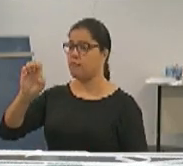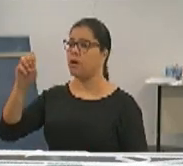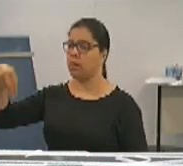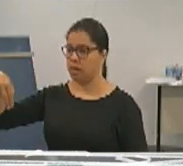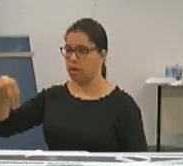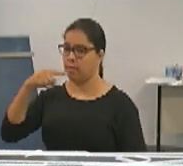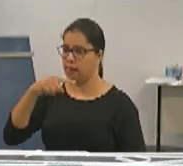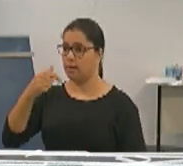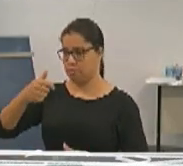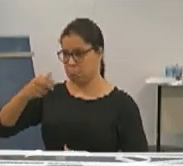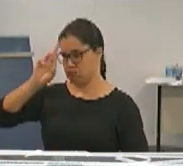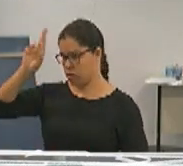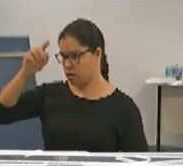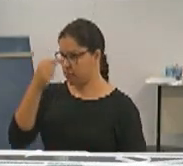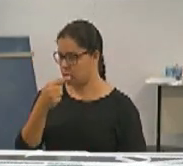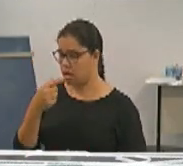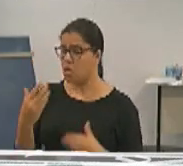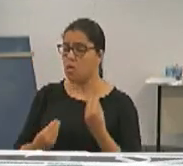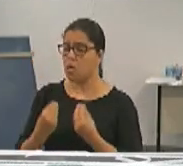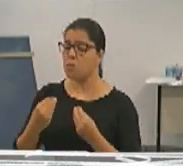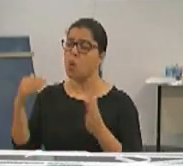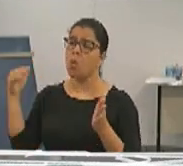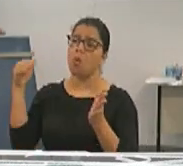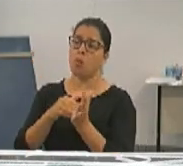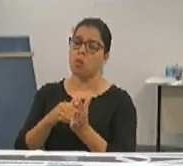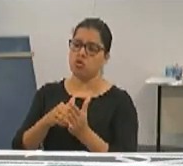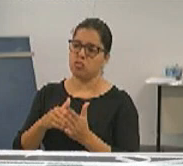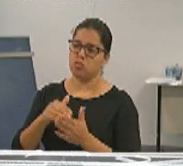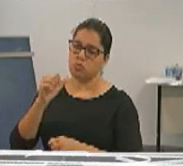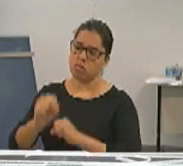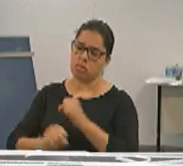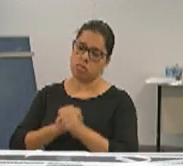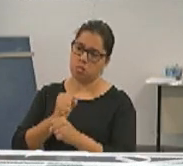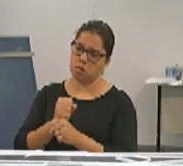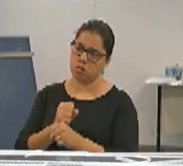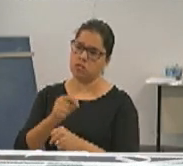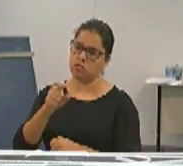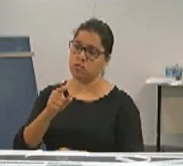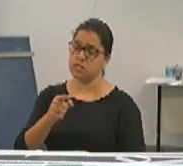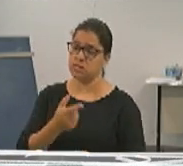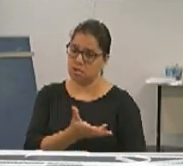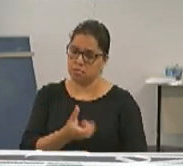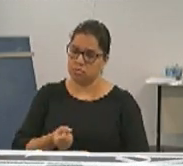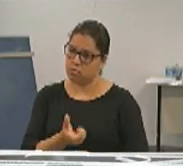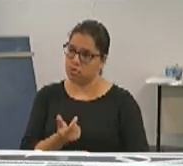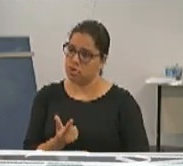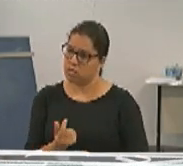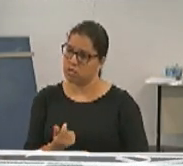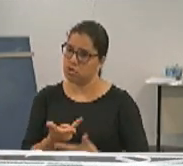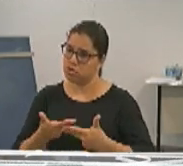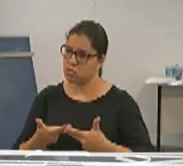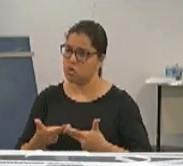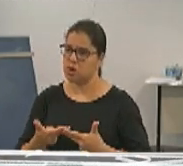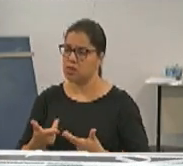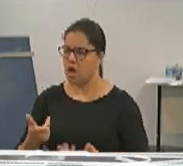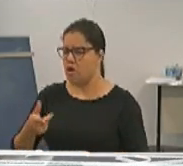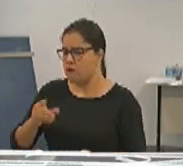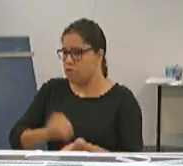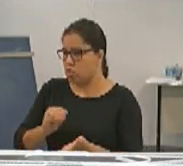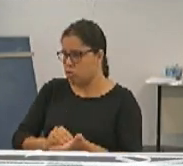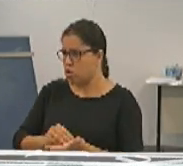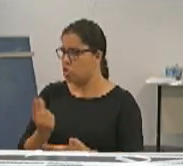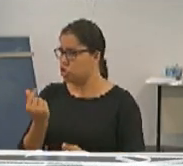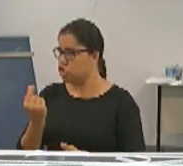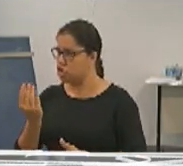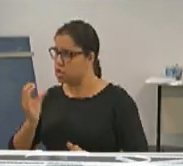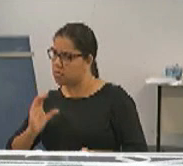como que foi o último ano, como você recebeu todos os recursos e se houve uma devolução. Quanto vocês devolveram